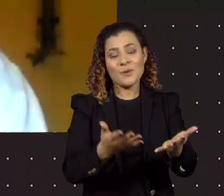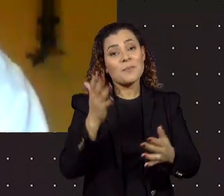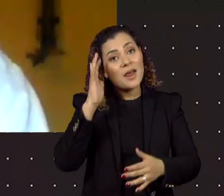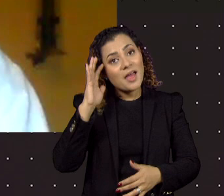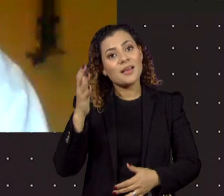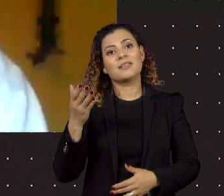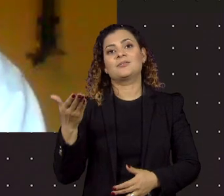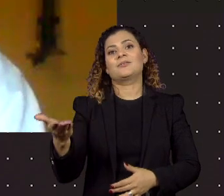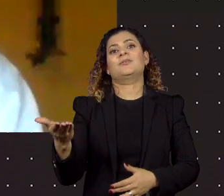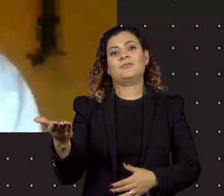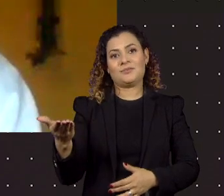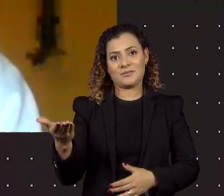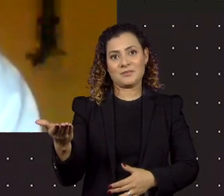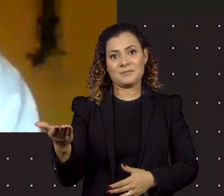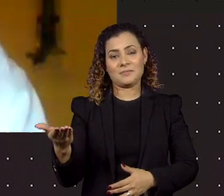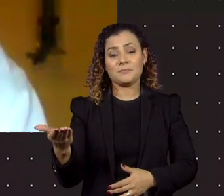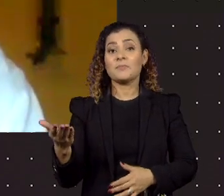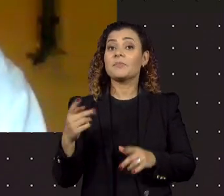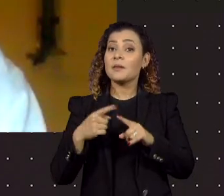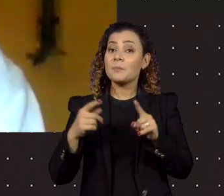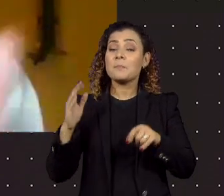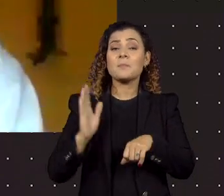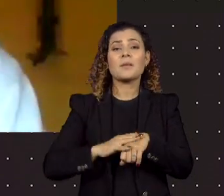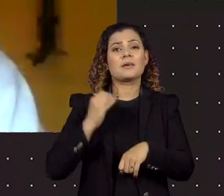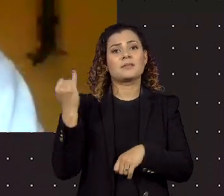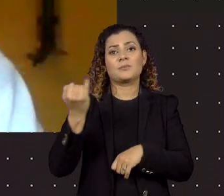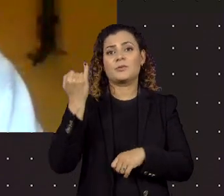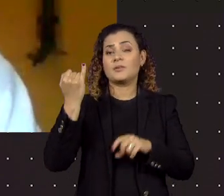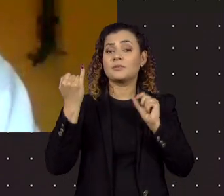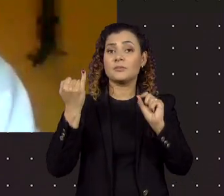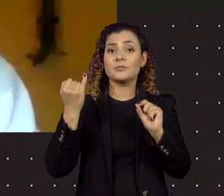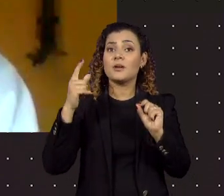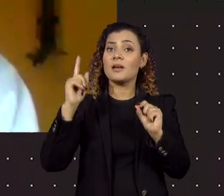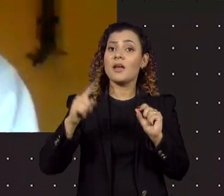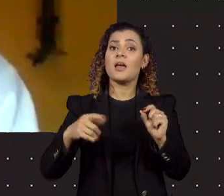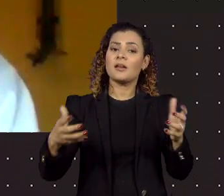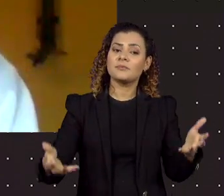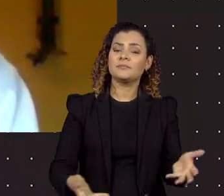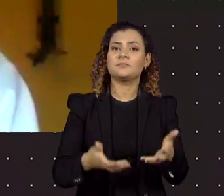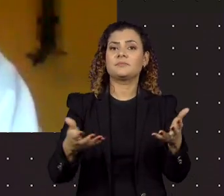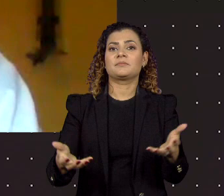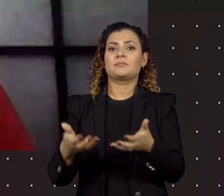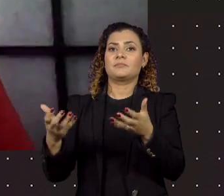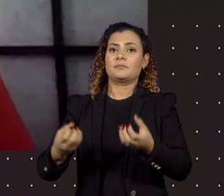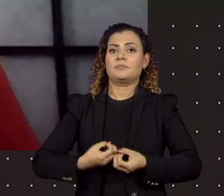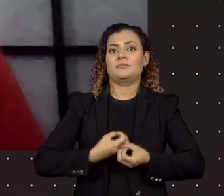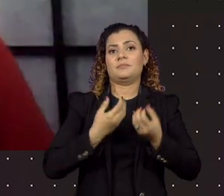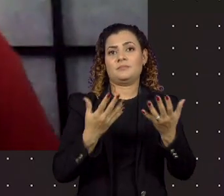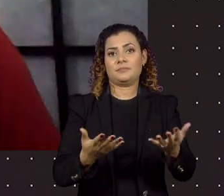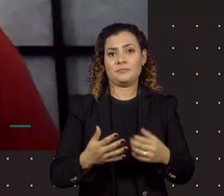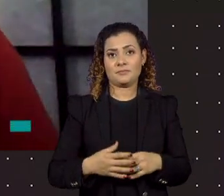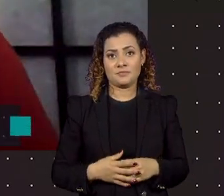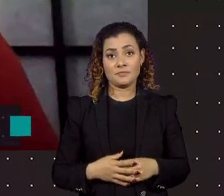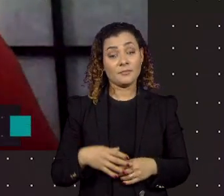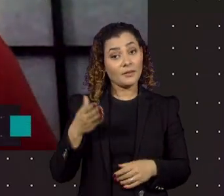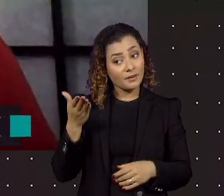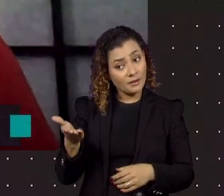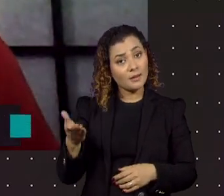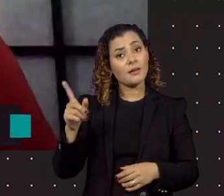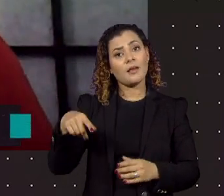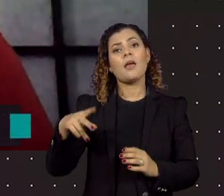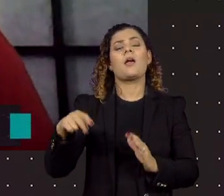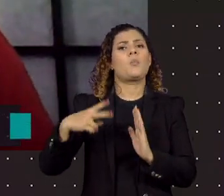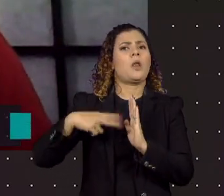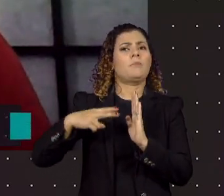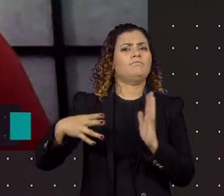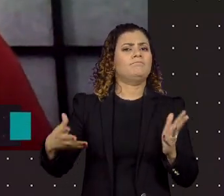resolver essas ideias. O mais importante era esse impulso da livre expressão. Ele era um leitor